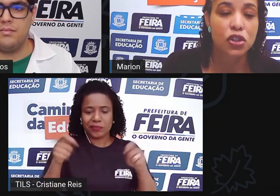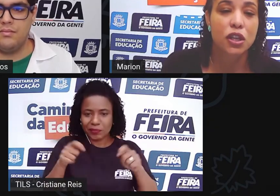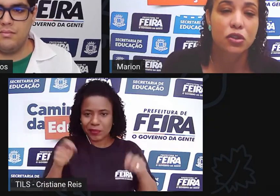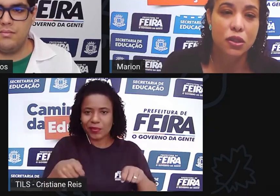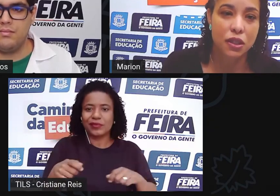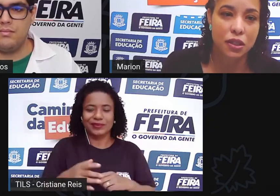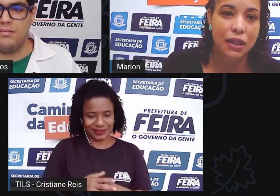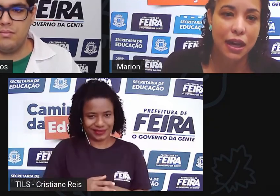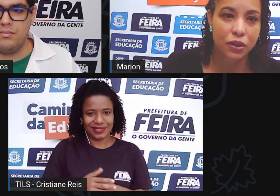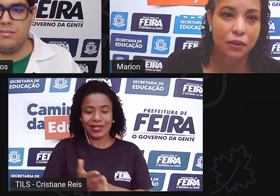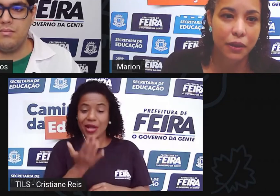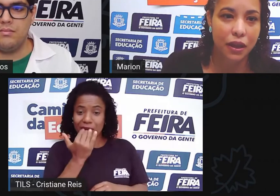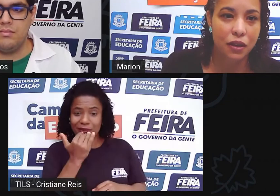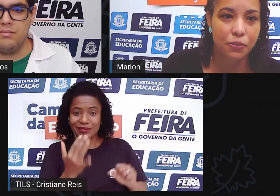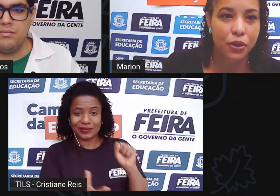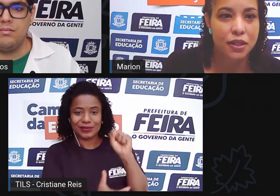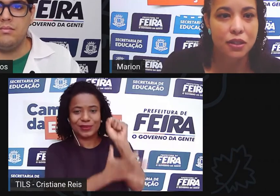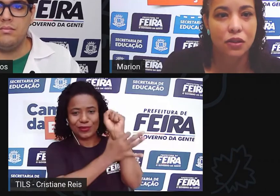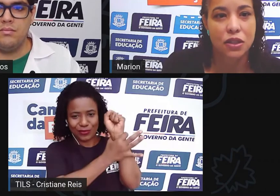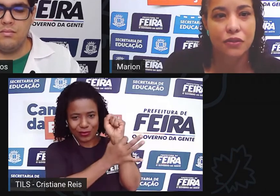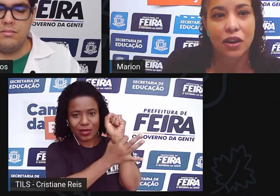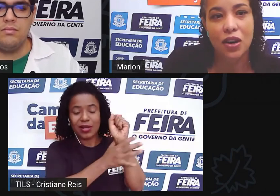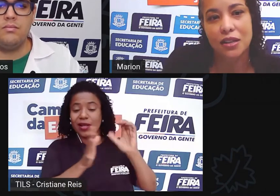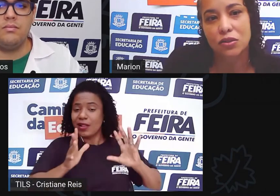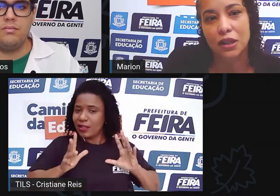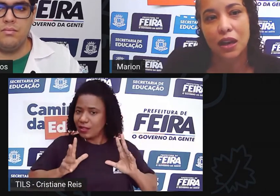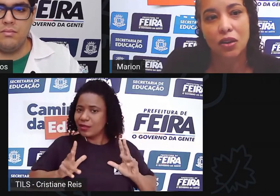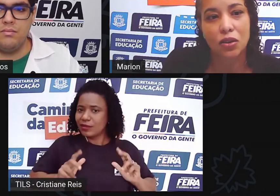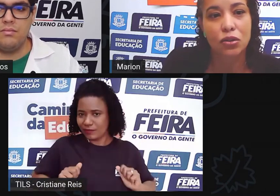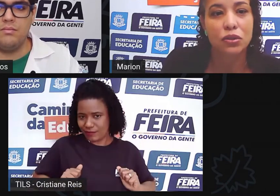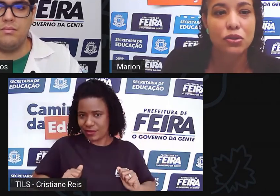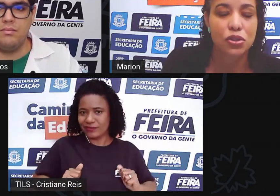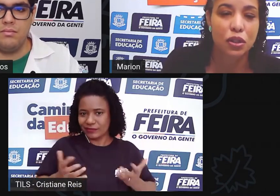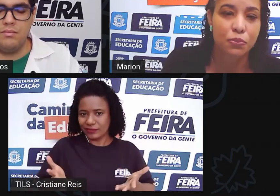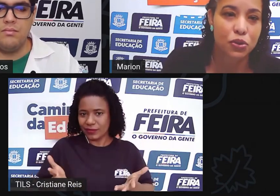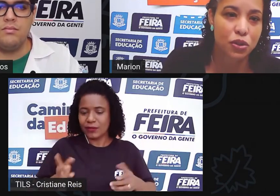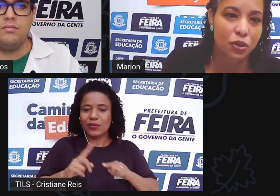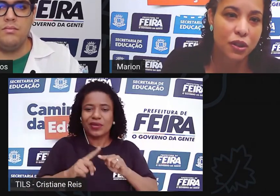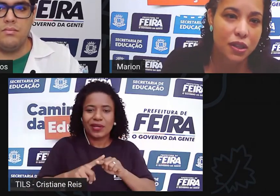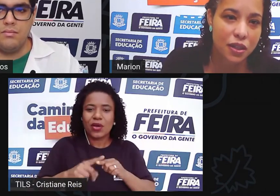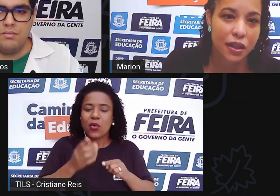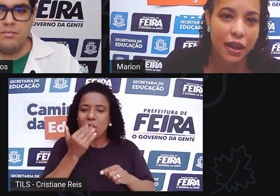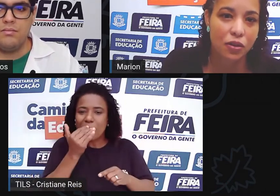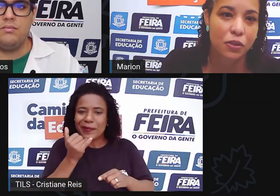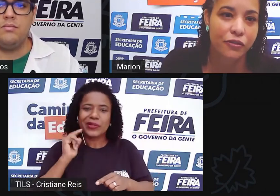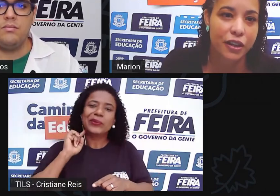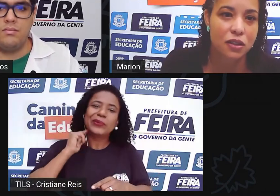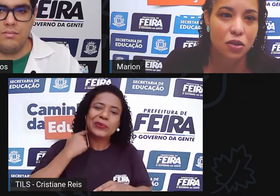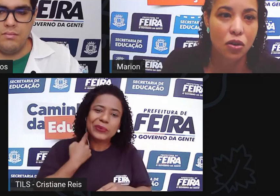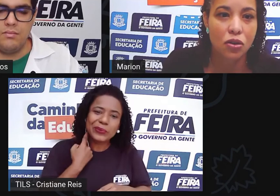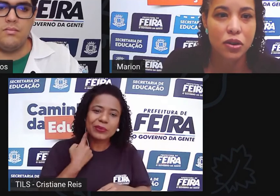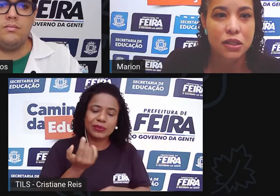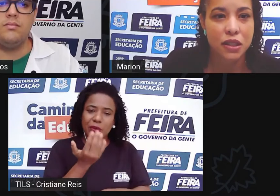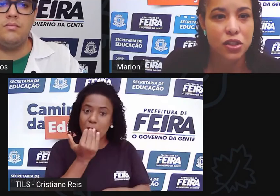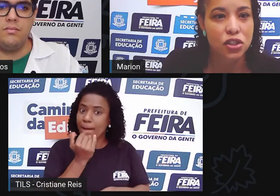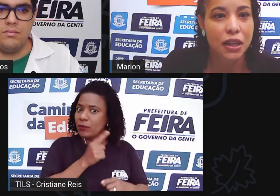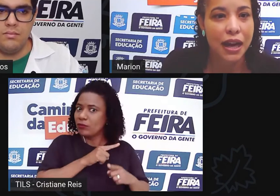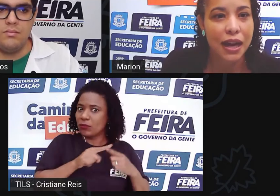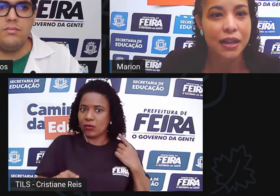vista higiênico-sanitário também, porque senão você vai ocasionar outros tipos de doenças, né, como